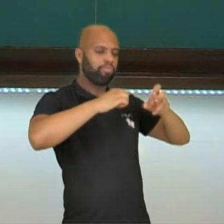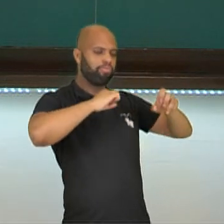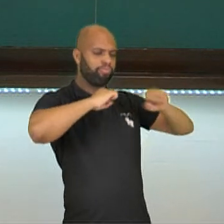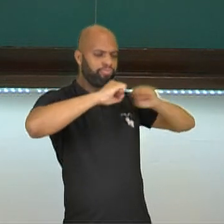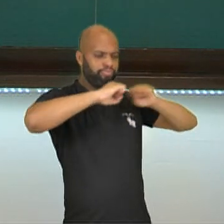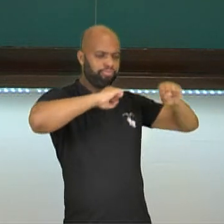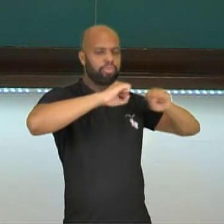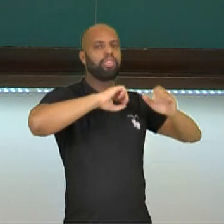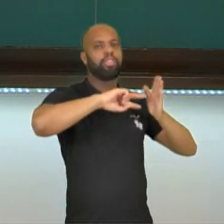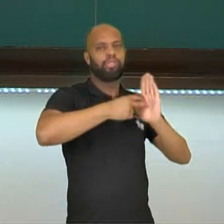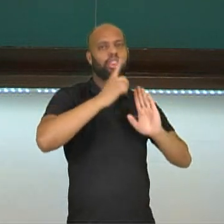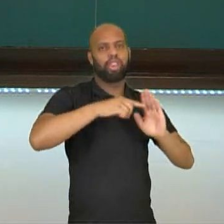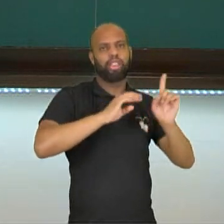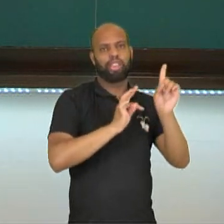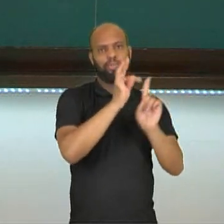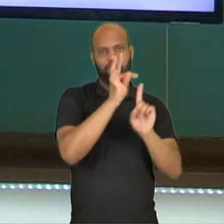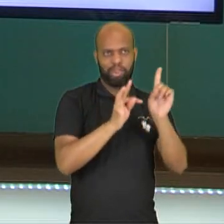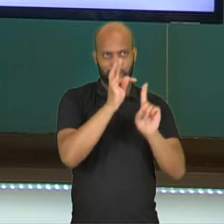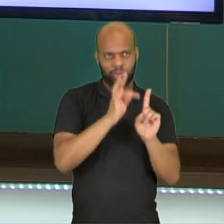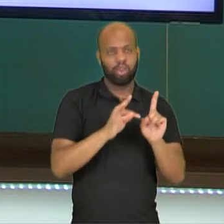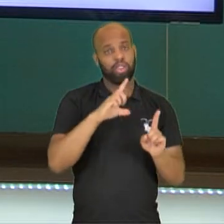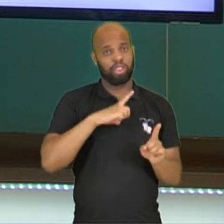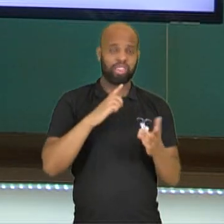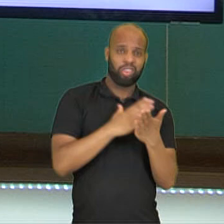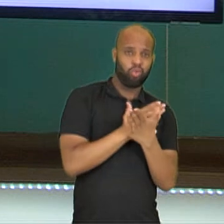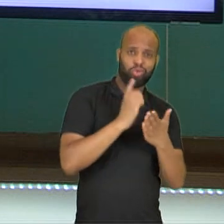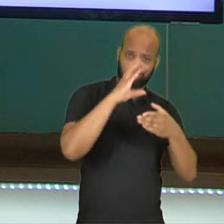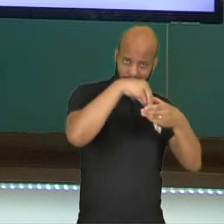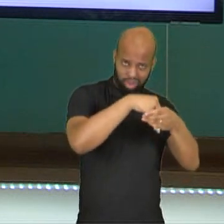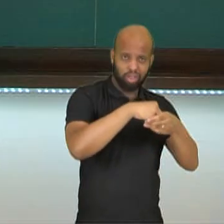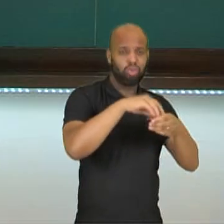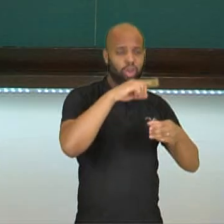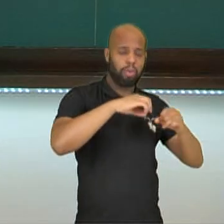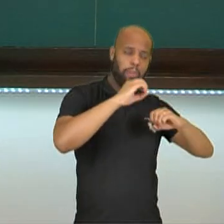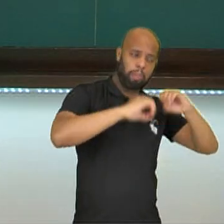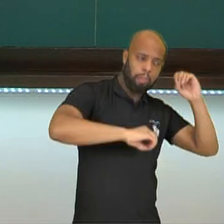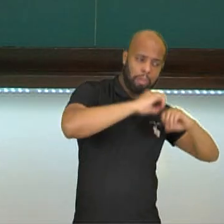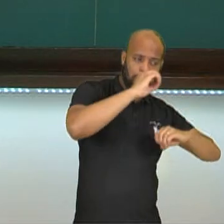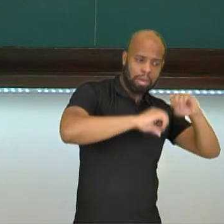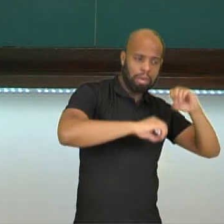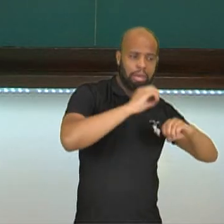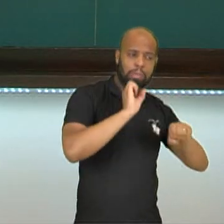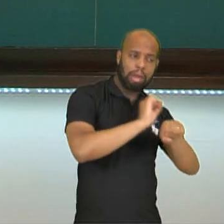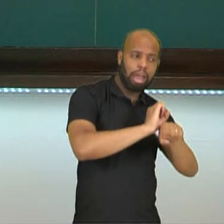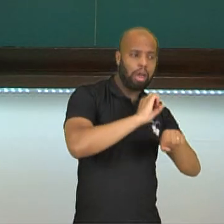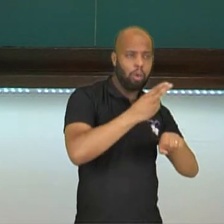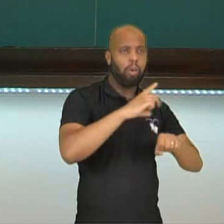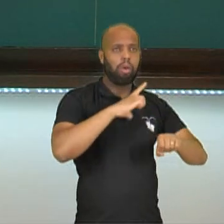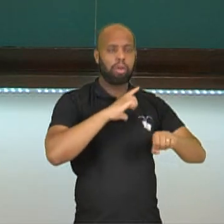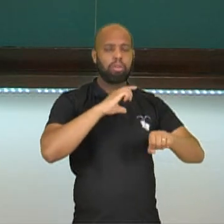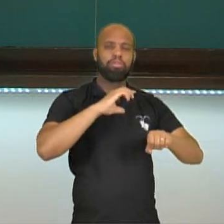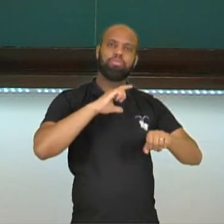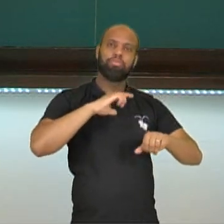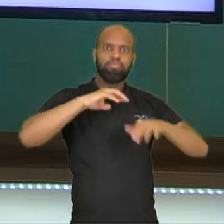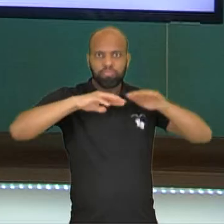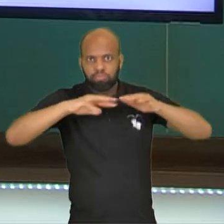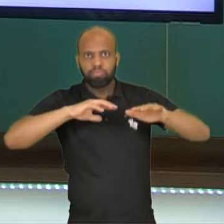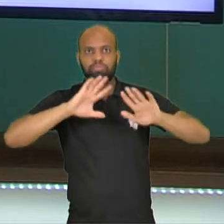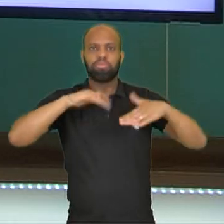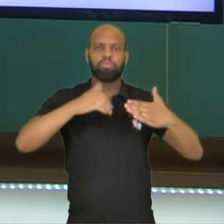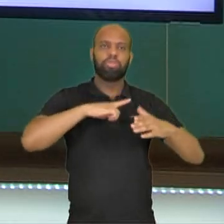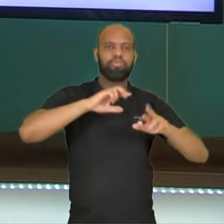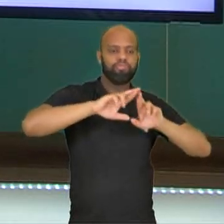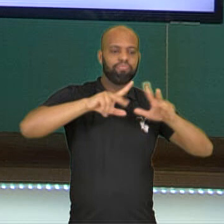uma certa temperatura. Então, é uma média. Às vezes tem um cara que está mais parado, o cara está um pouco mais agitado, e isso vai fazer com que você tenha uma